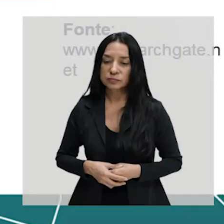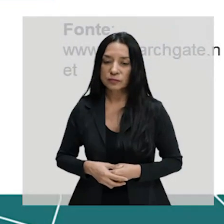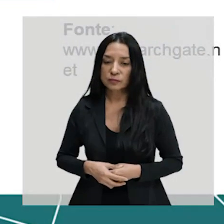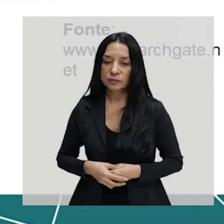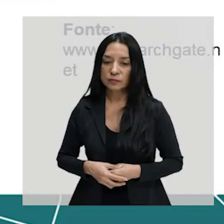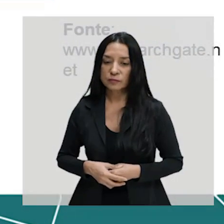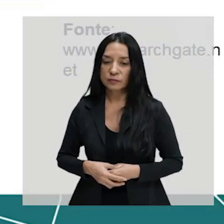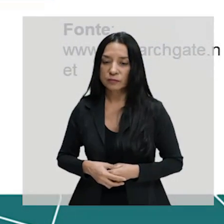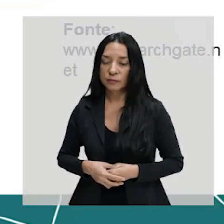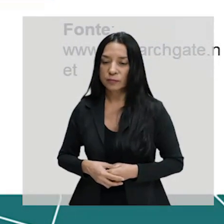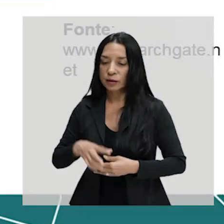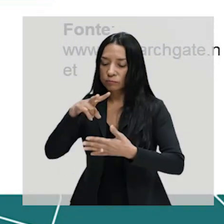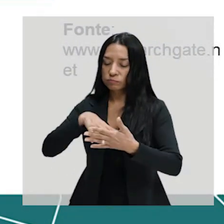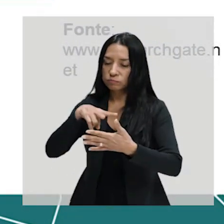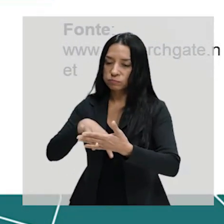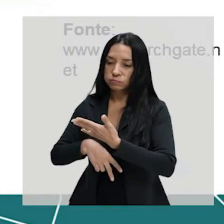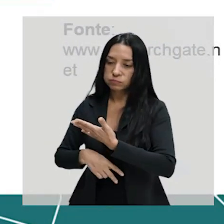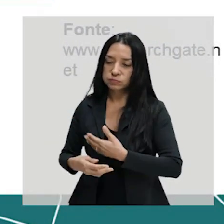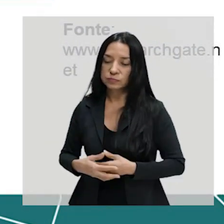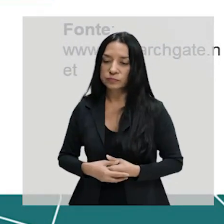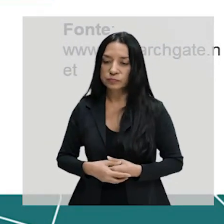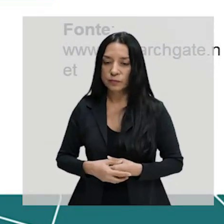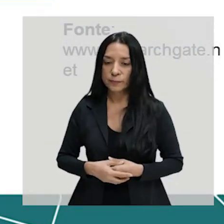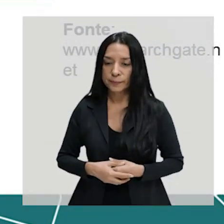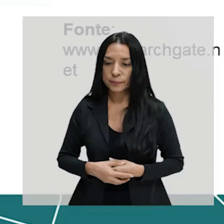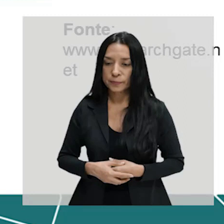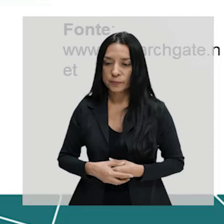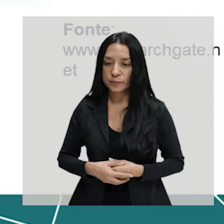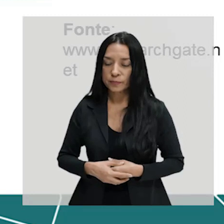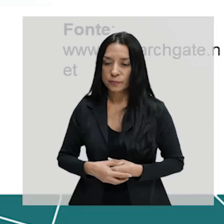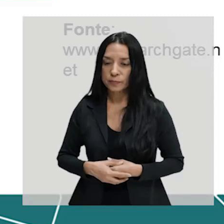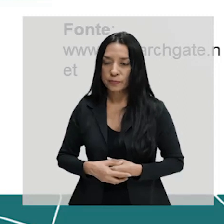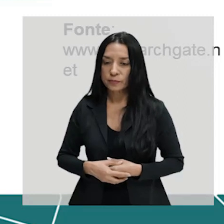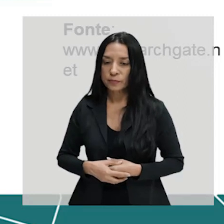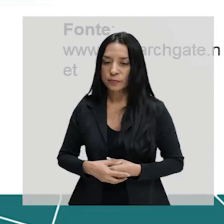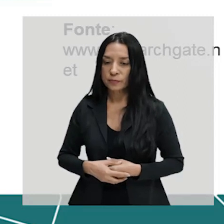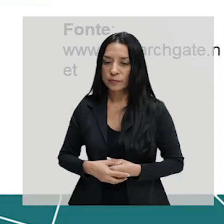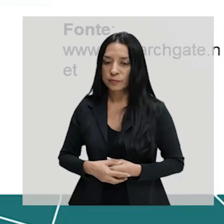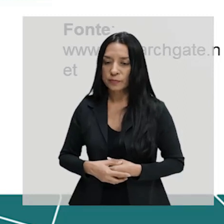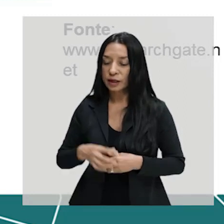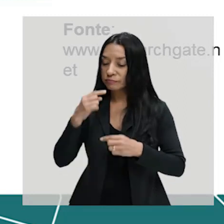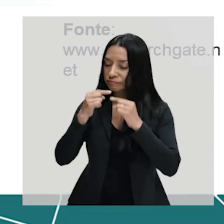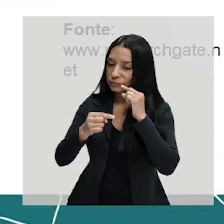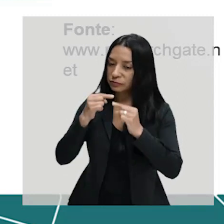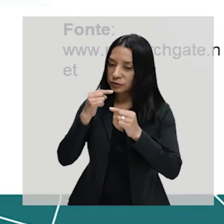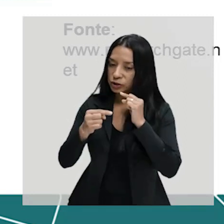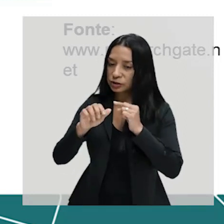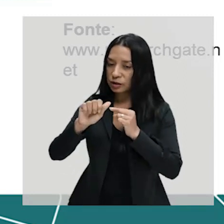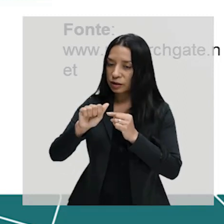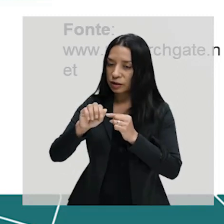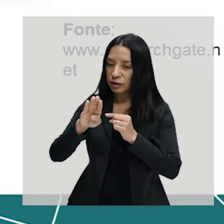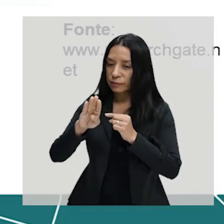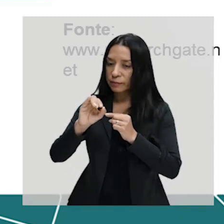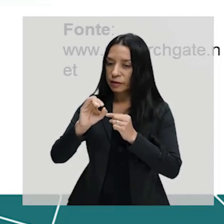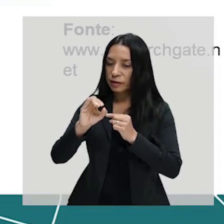unida em 1745 ele é defensor da abiogênese tá ele utiliza